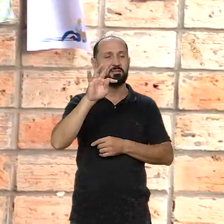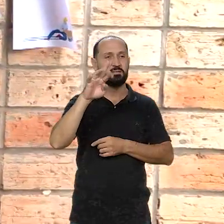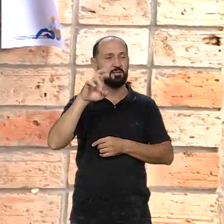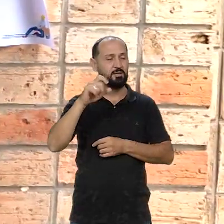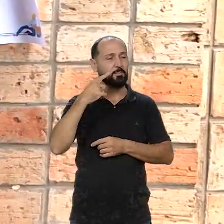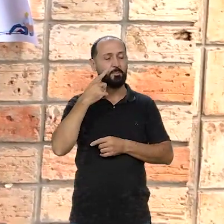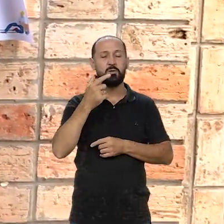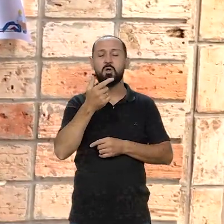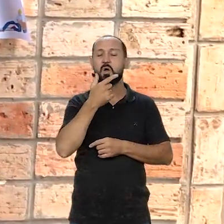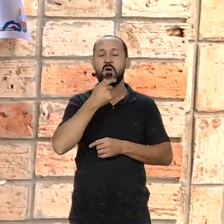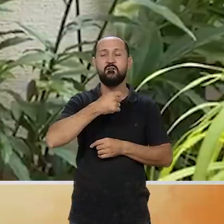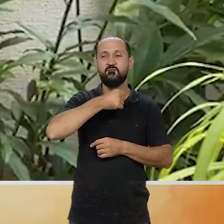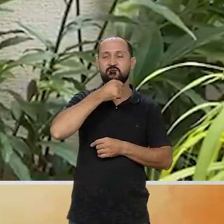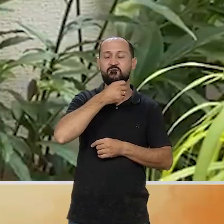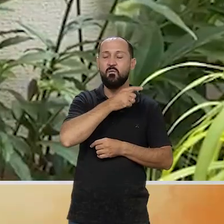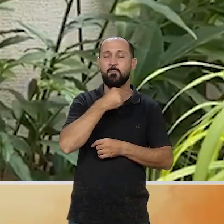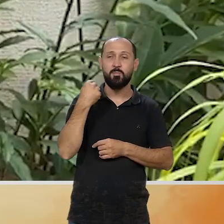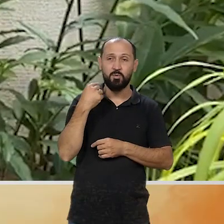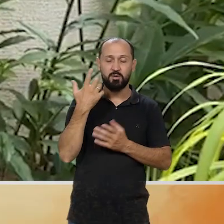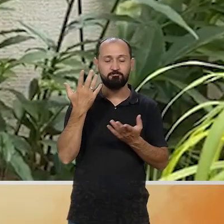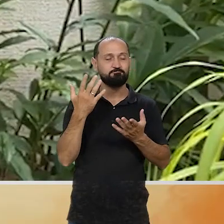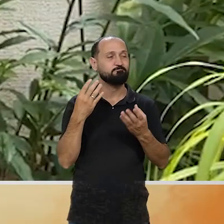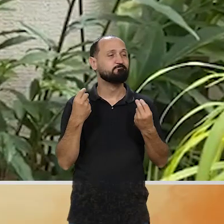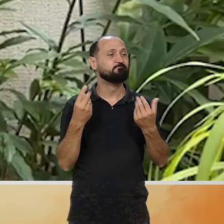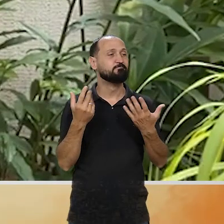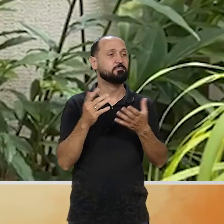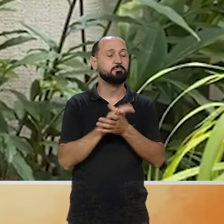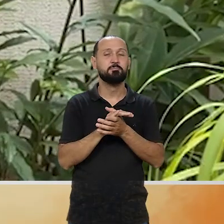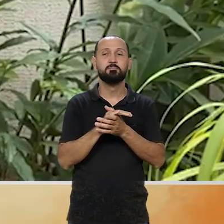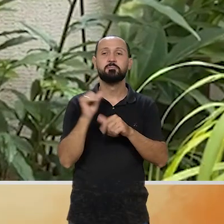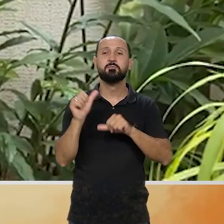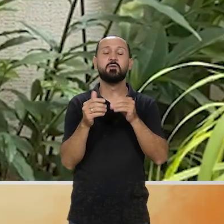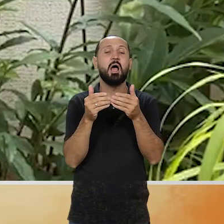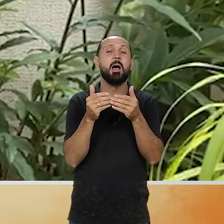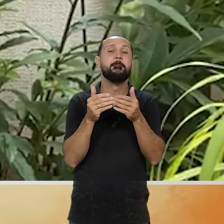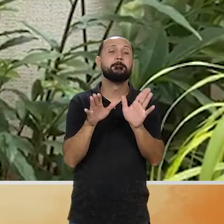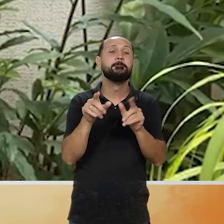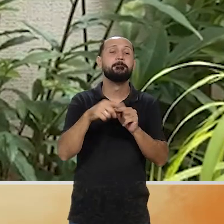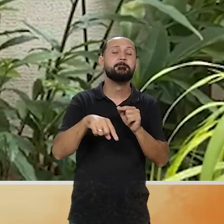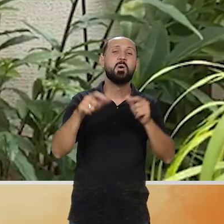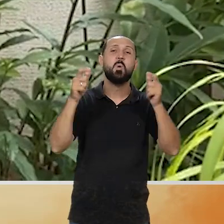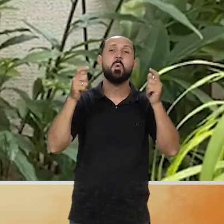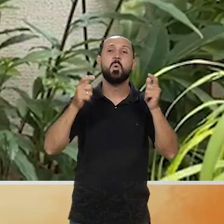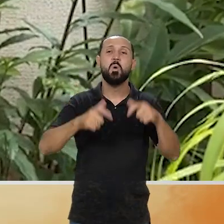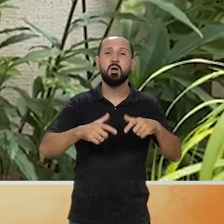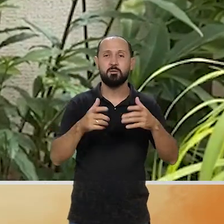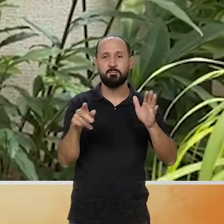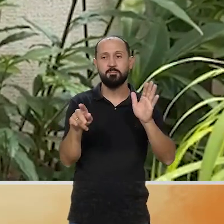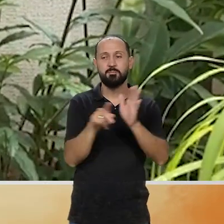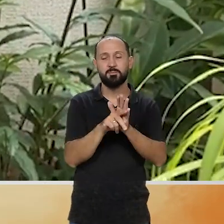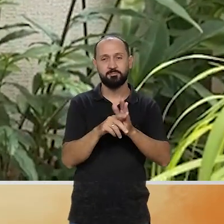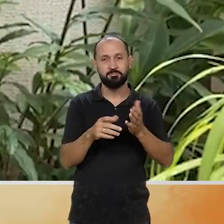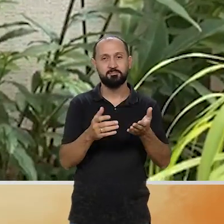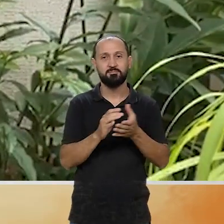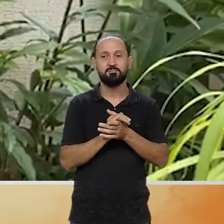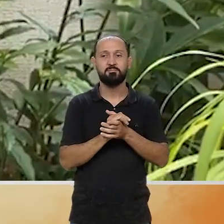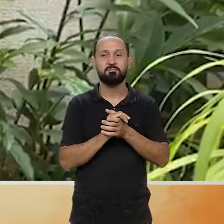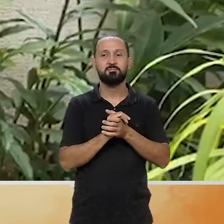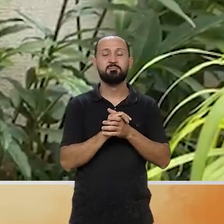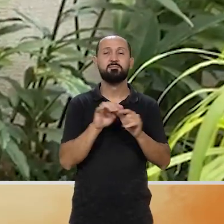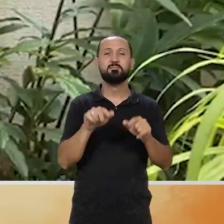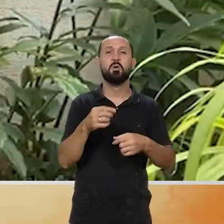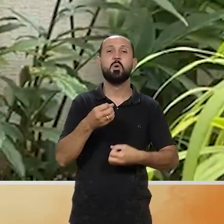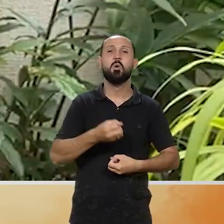da partida de sua avó, Estela, resolveu tornar público o espaço, o